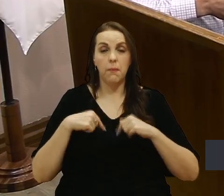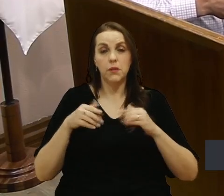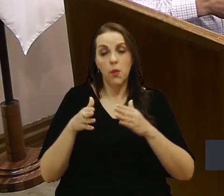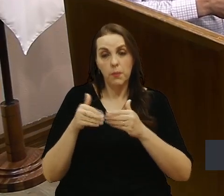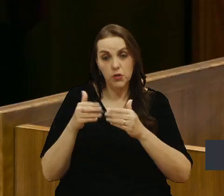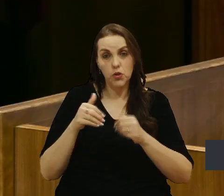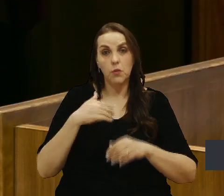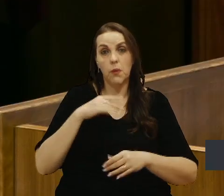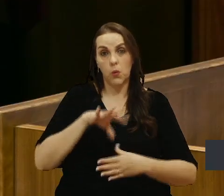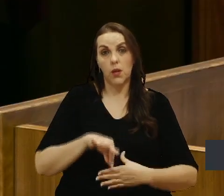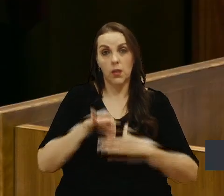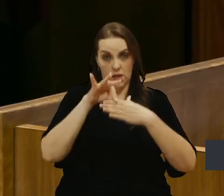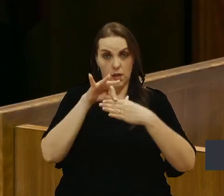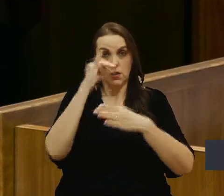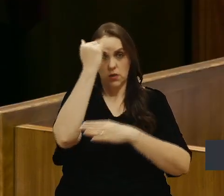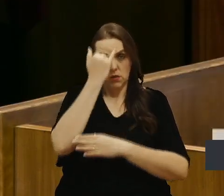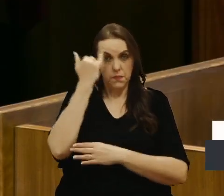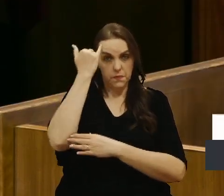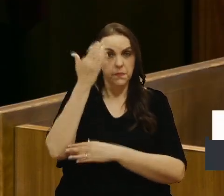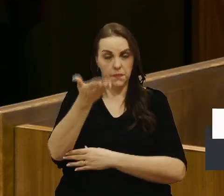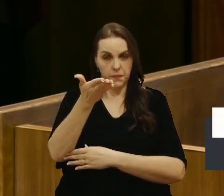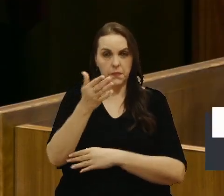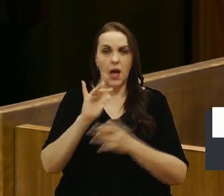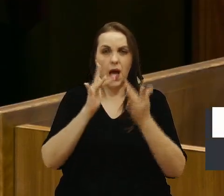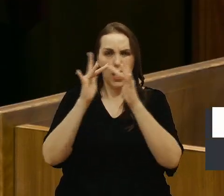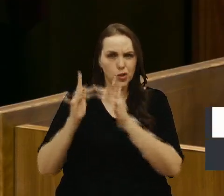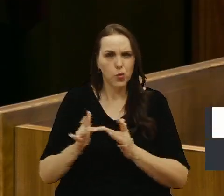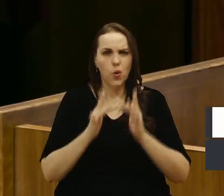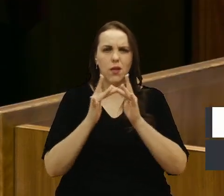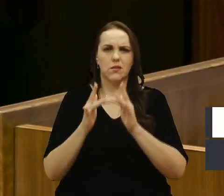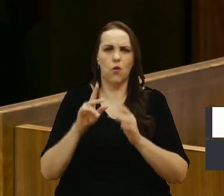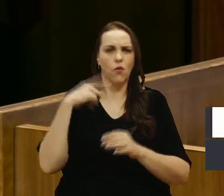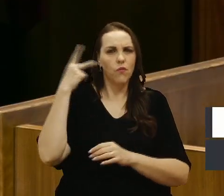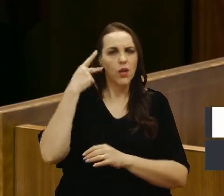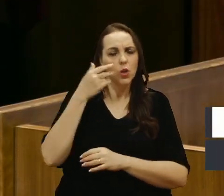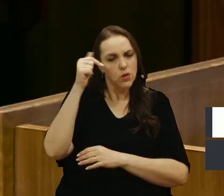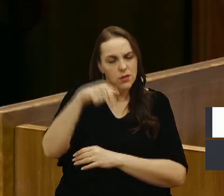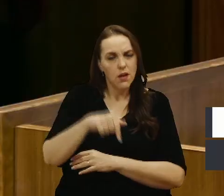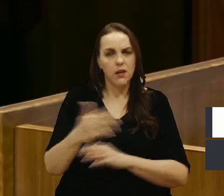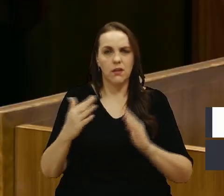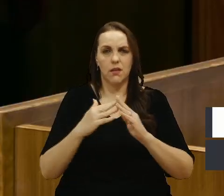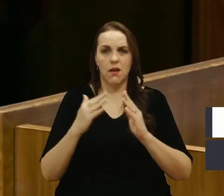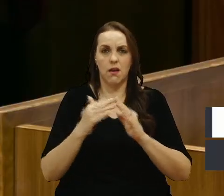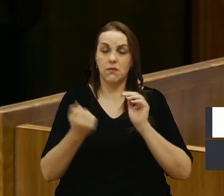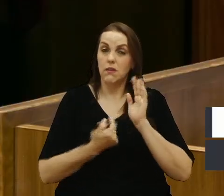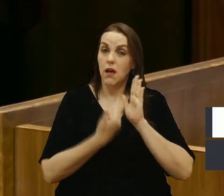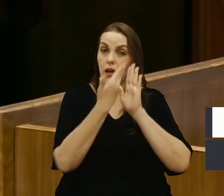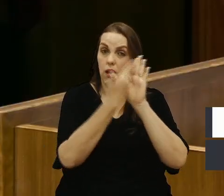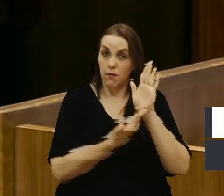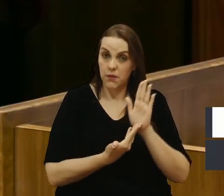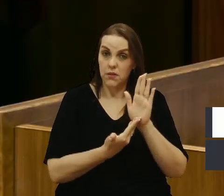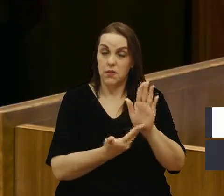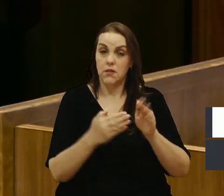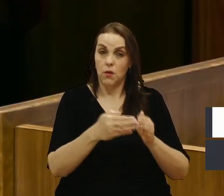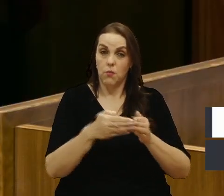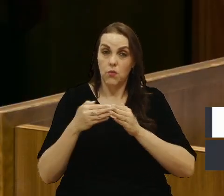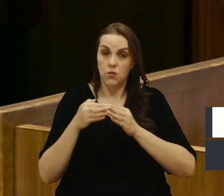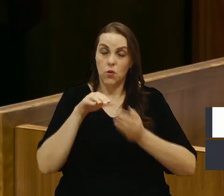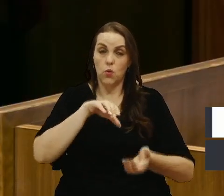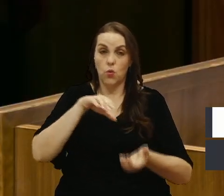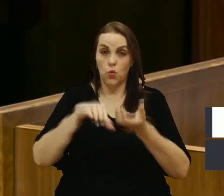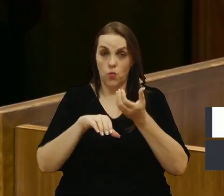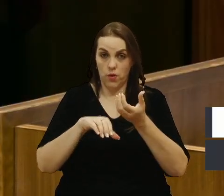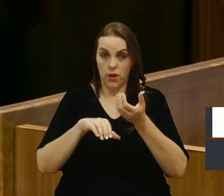de bancada, vereador Zé D'Ambros, para que articule com os demais vereadores desta casa a apresentação de uma moção ao Congresso